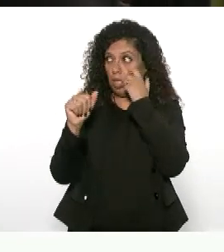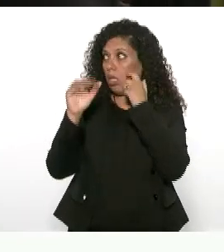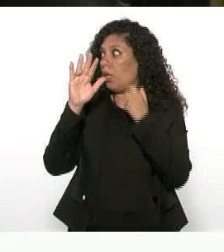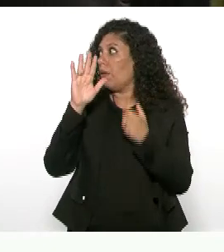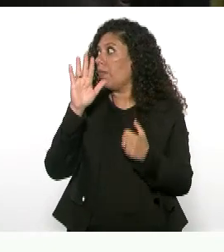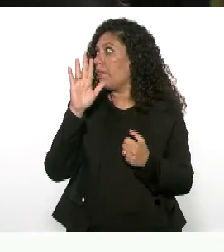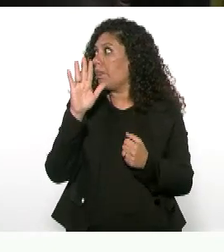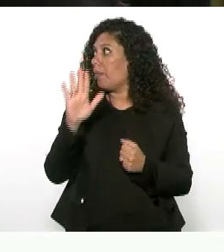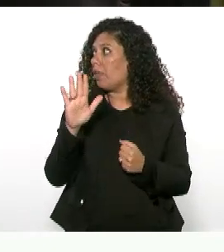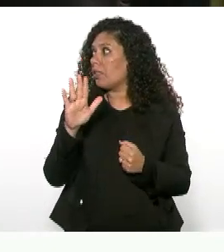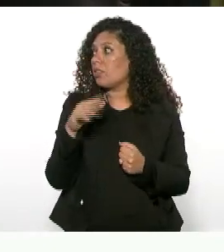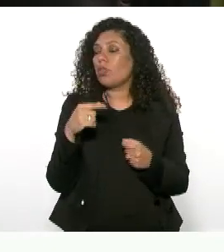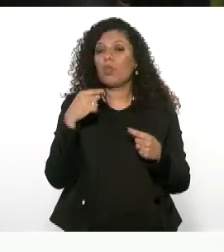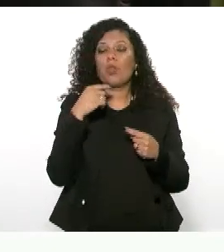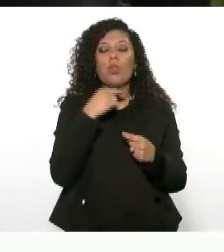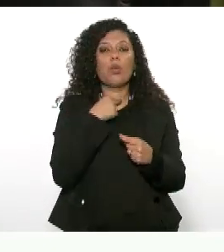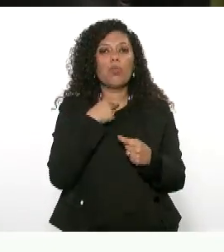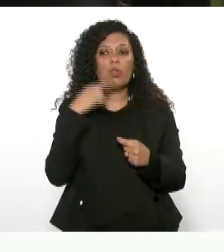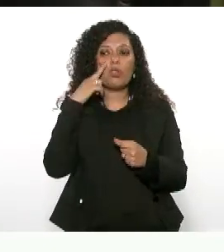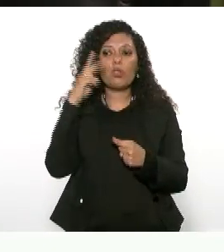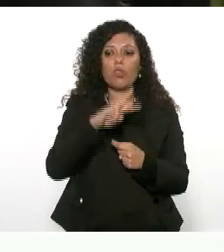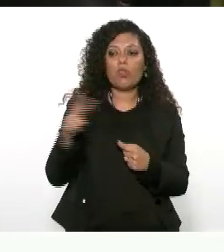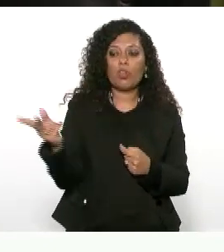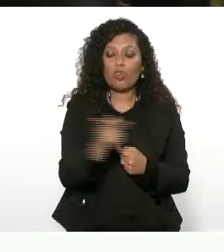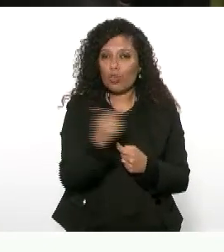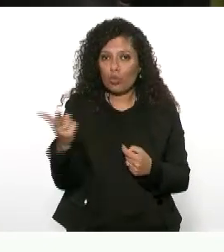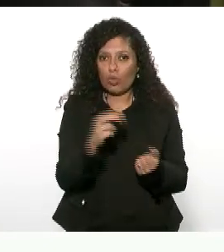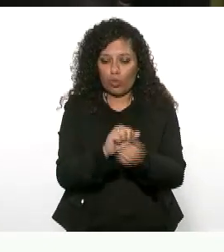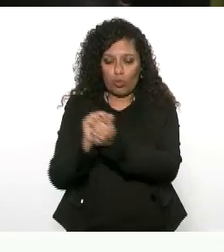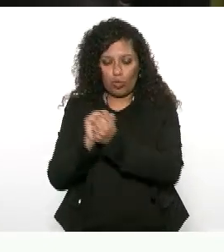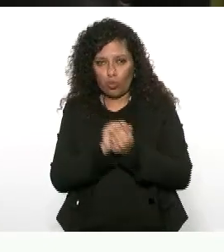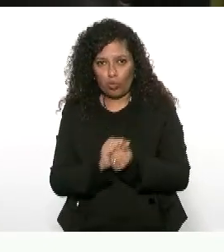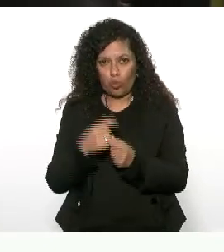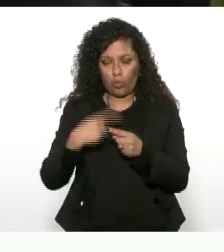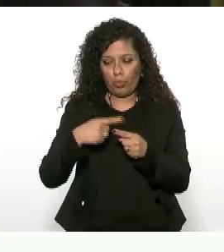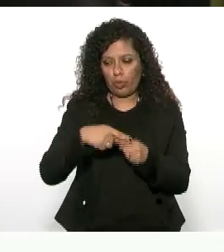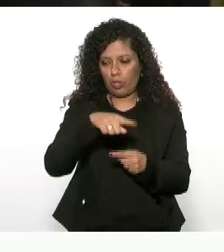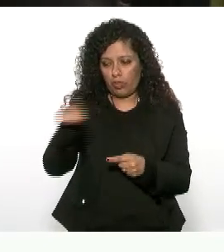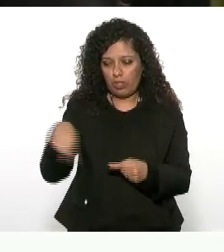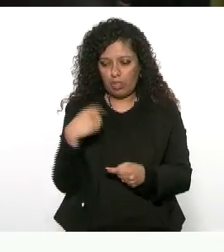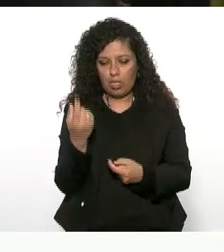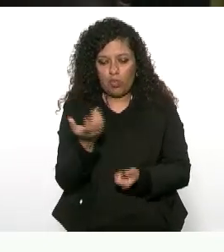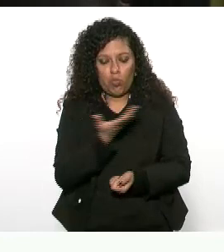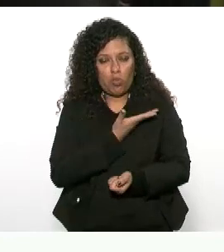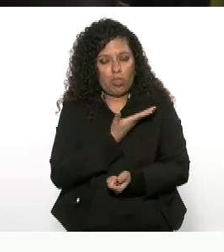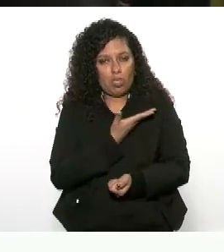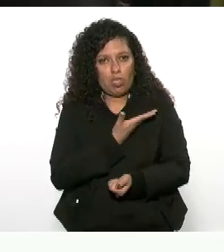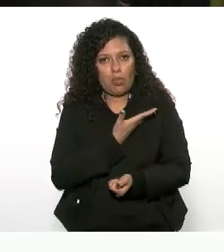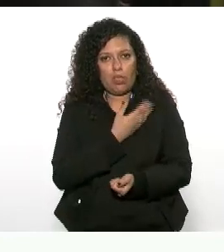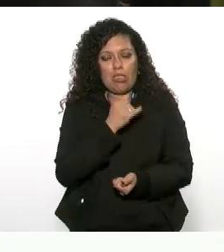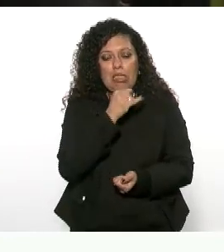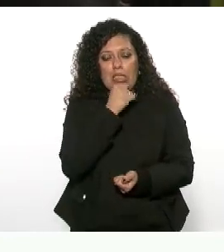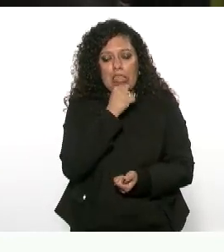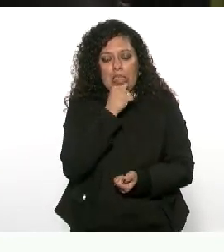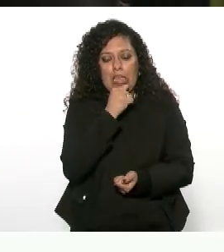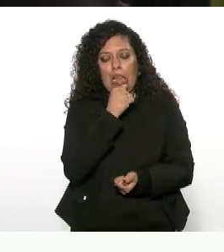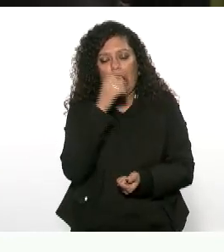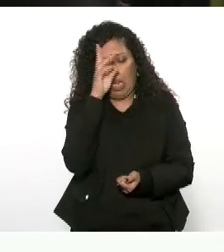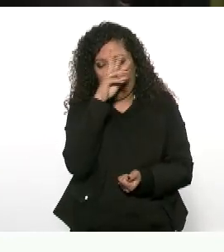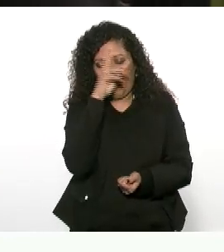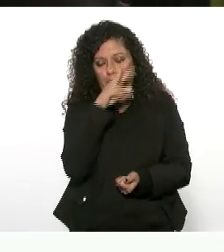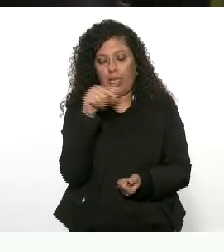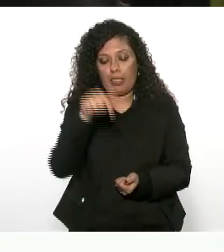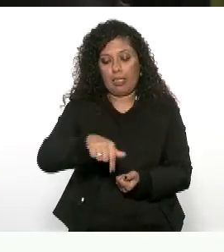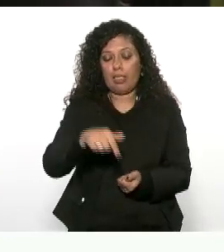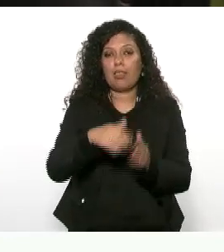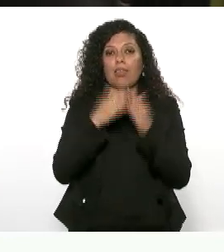Garcia e Fábio Neira juntos, e falo por você, porque os considero companheiros de instituição, sem lembrar aqui que